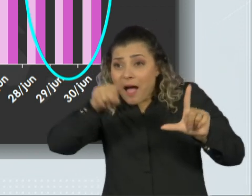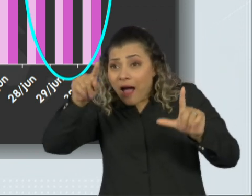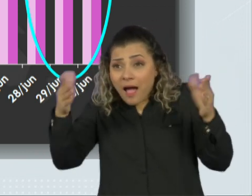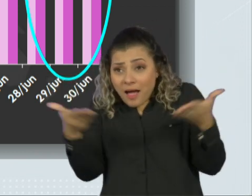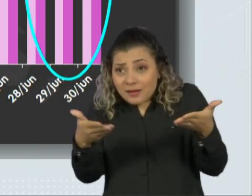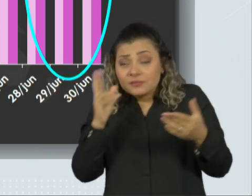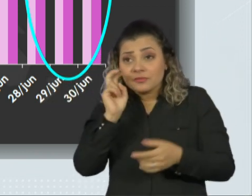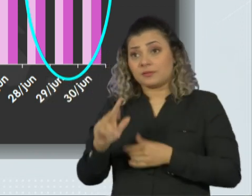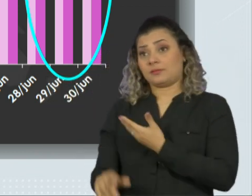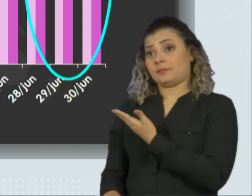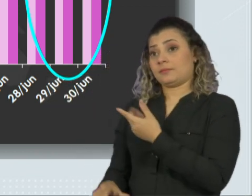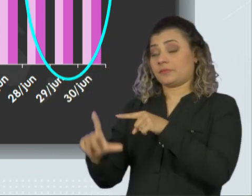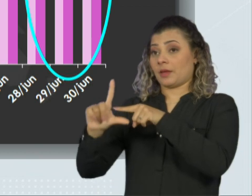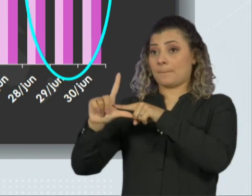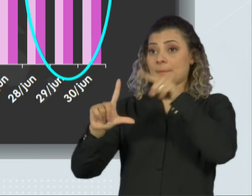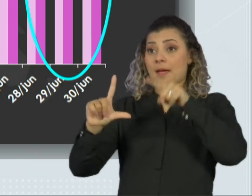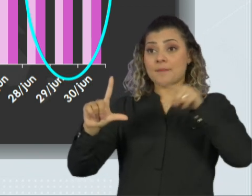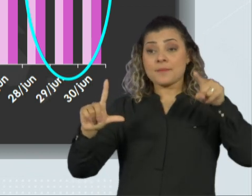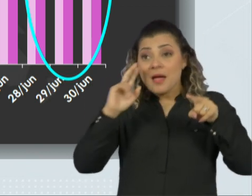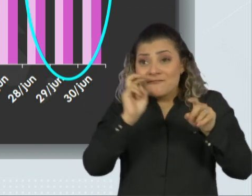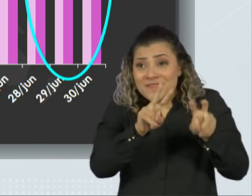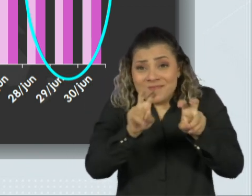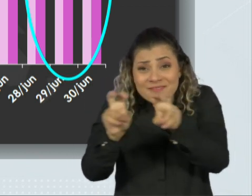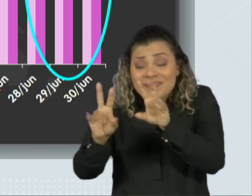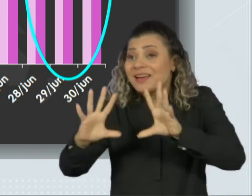fica muito claro, examinando